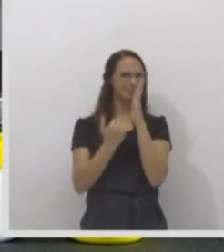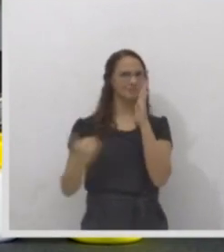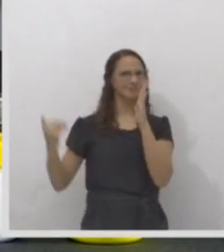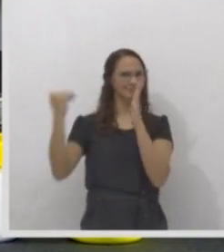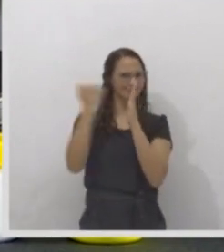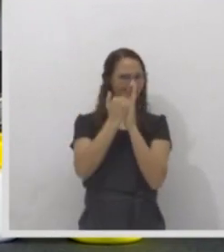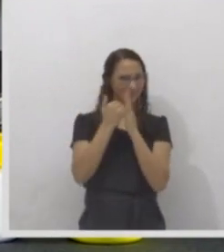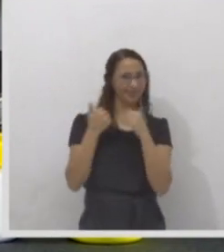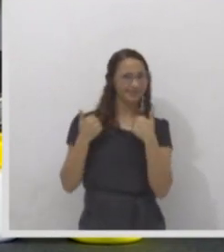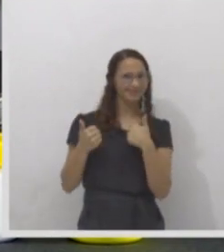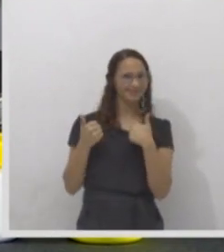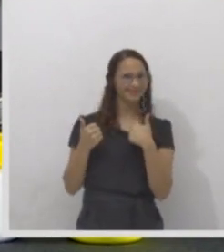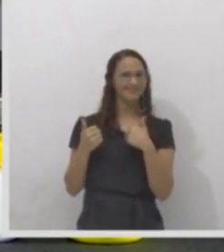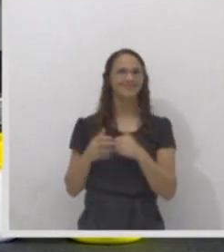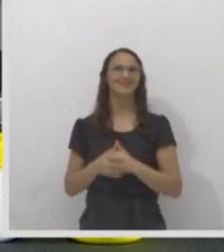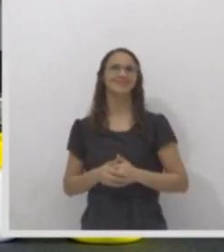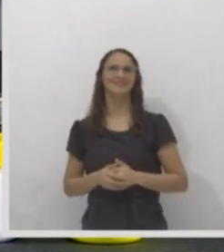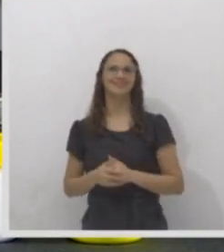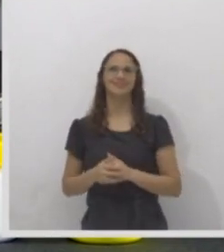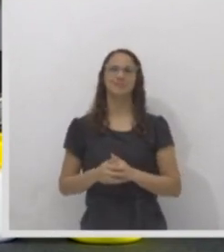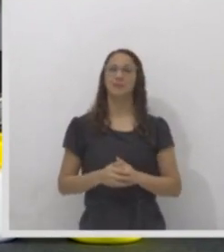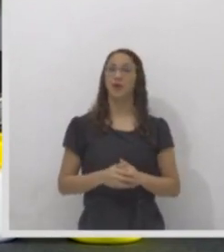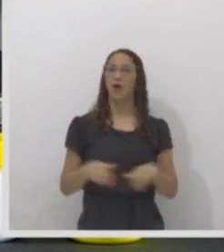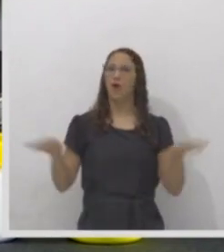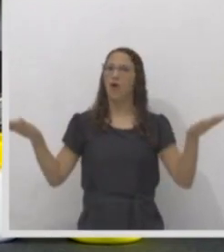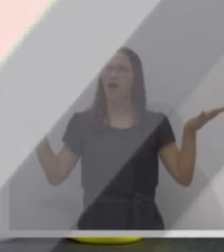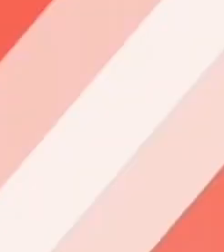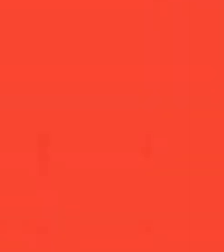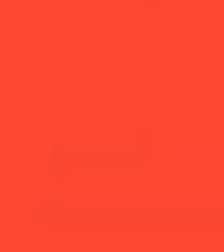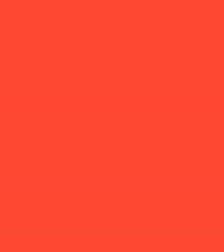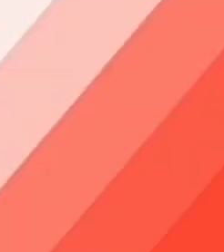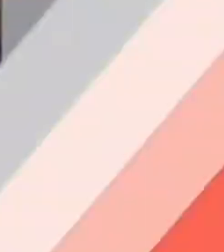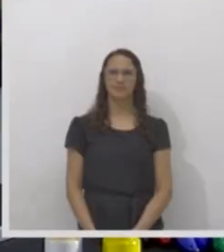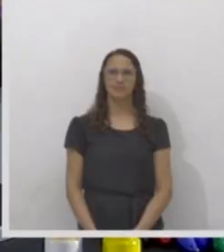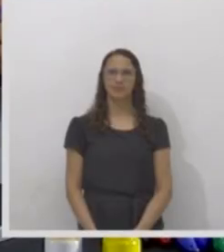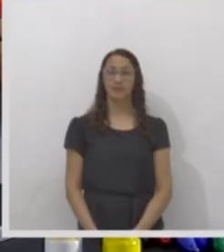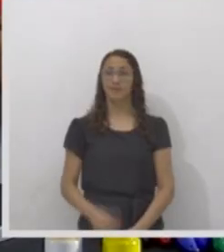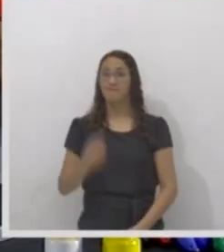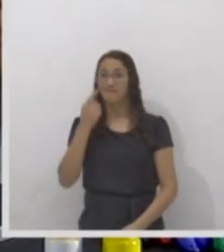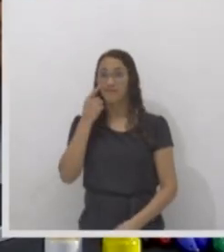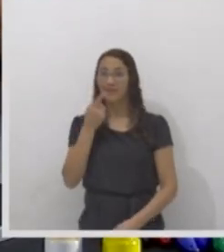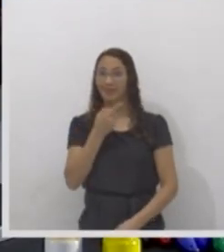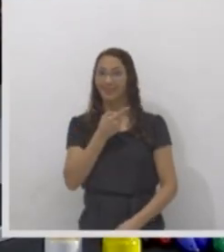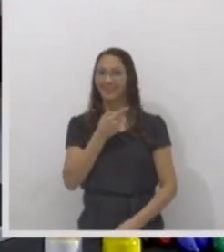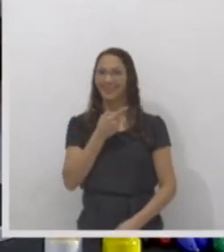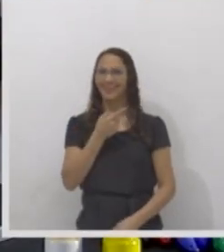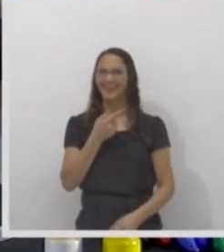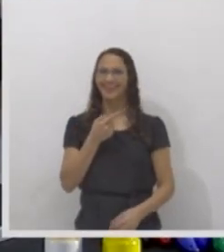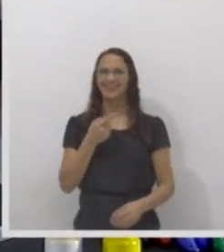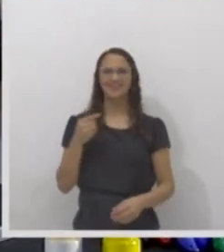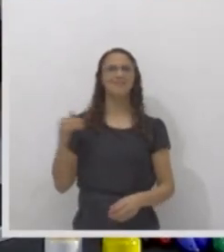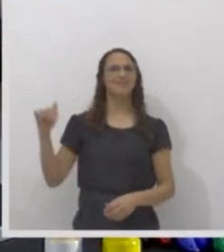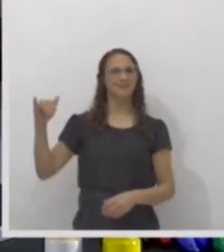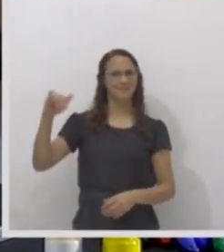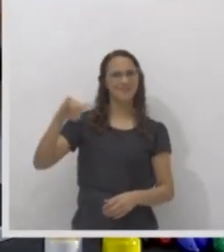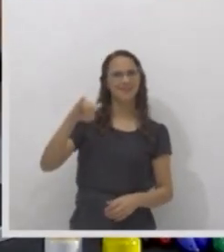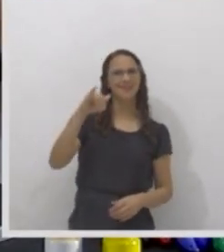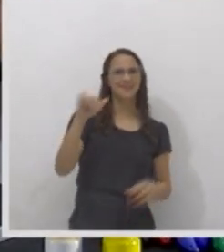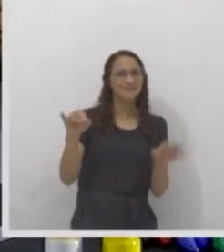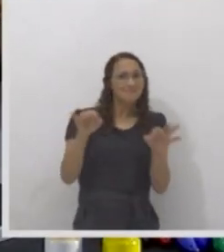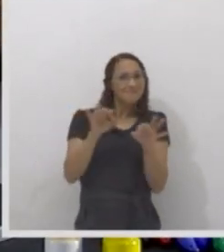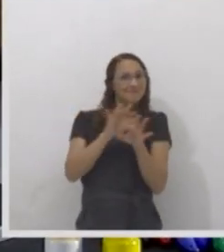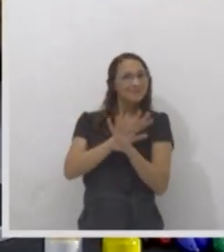ficará vermelha, mas eu vou colocar outras cores também. Olha só, nosso avião ele está finalizado.